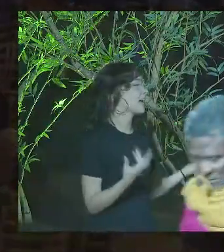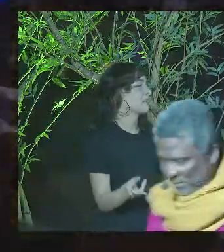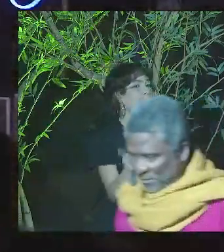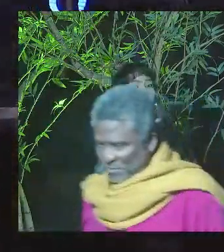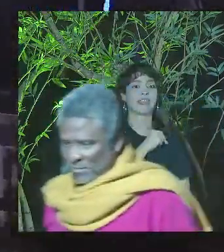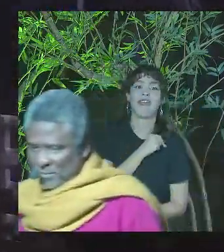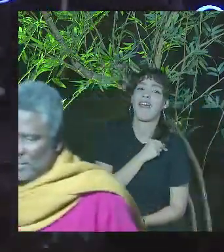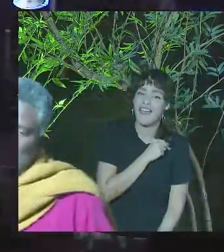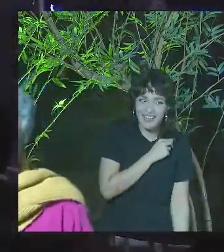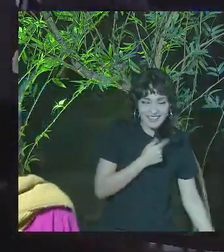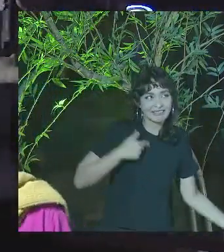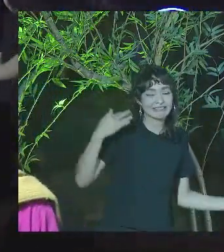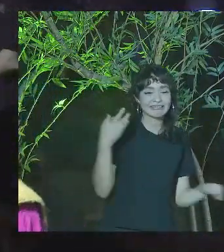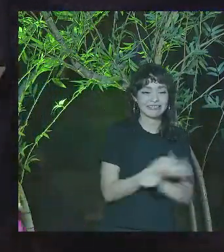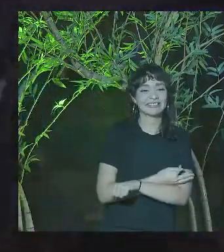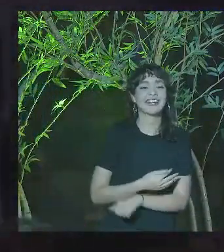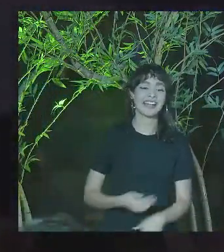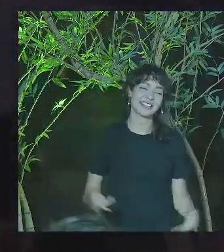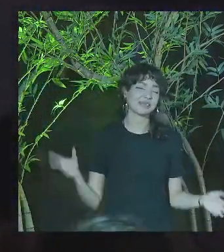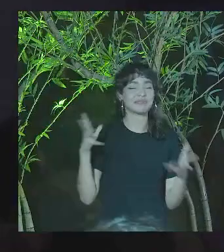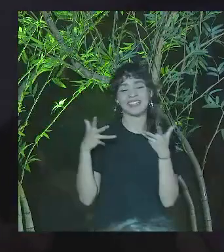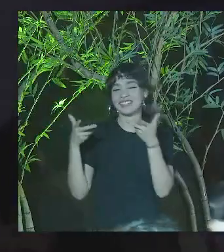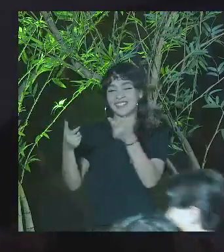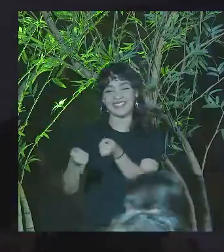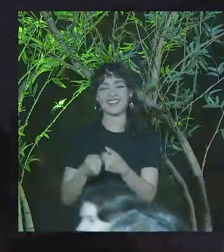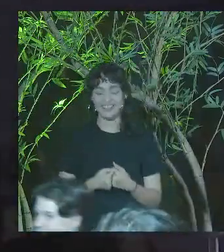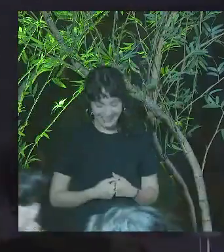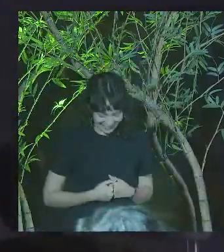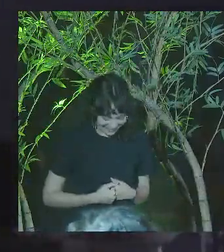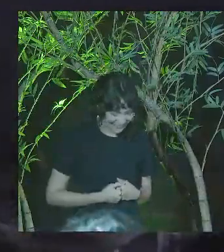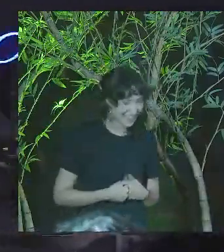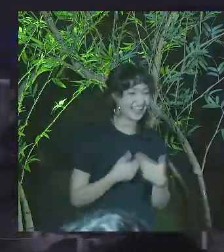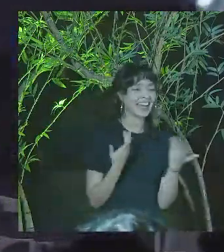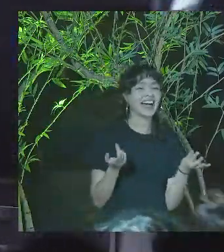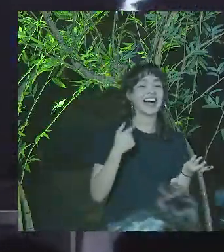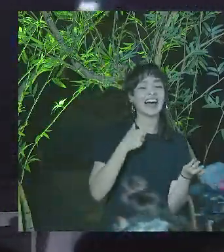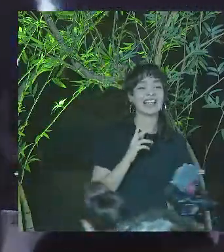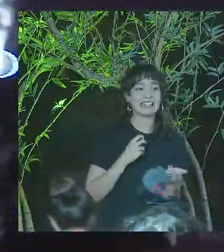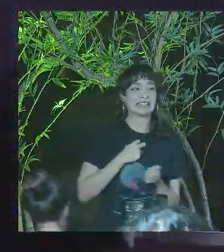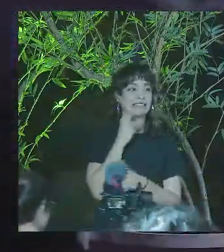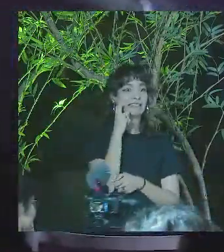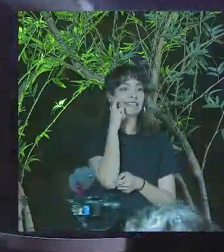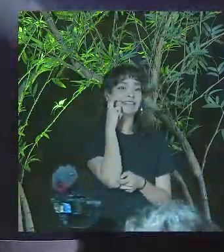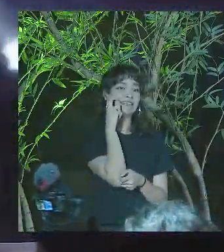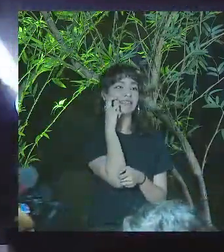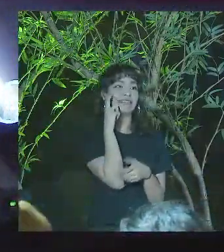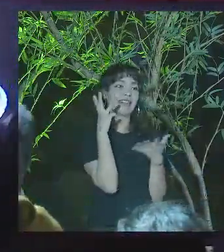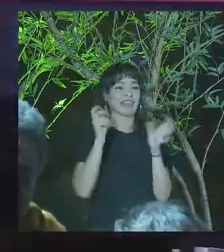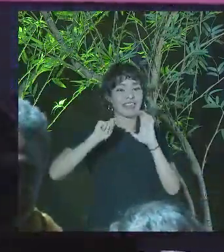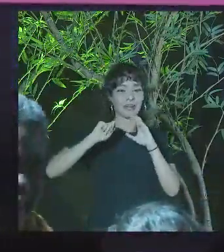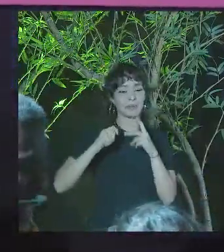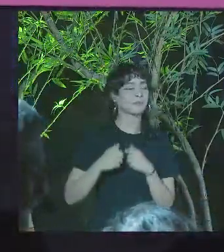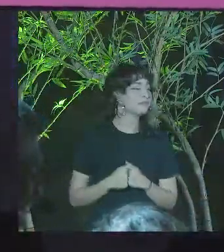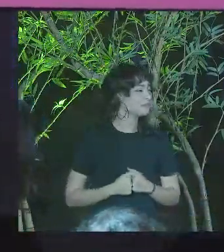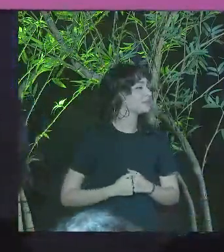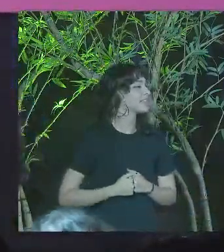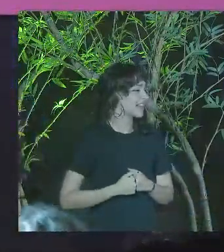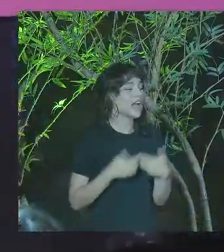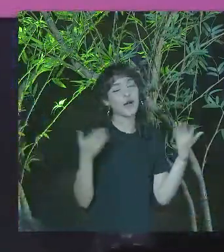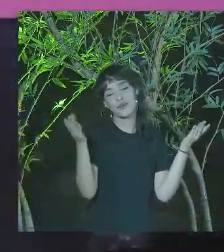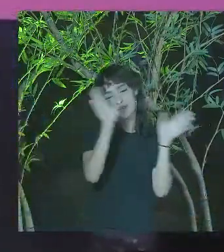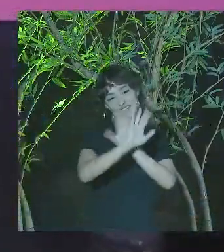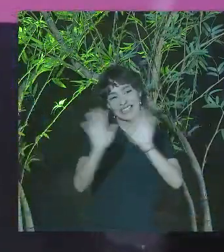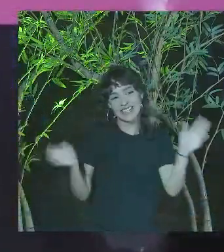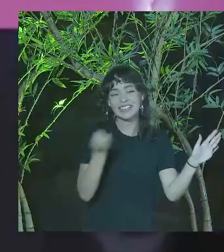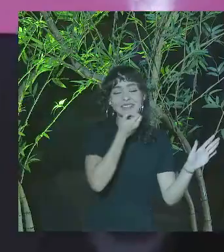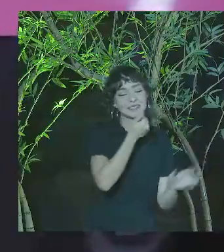Ai, dou conta. Tá. Maravilhoso. É assim, a gente passa a ver Pix, né? Direto. Olá,